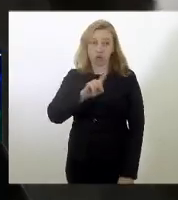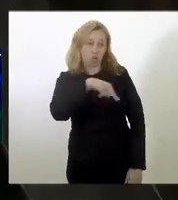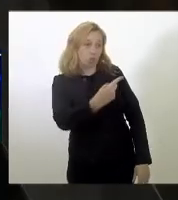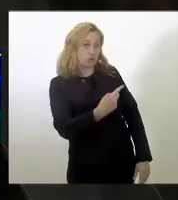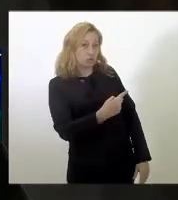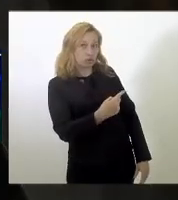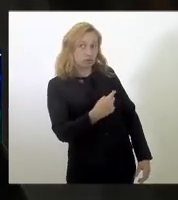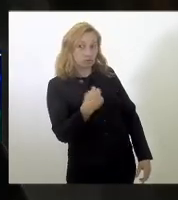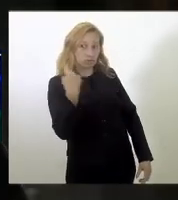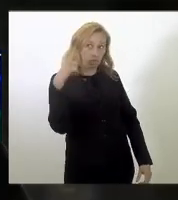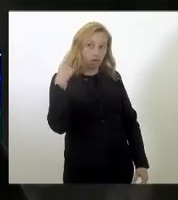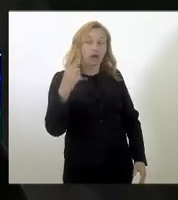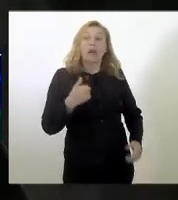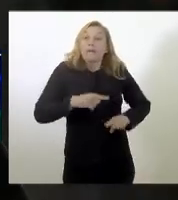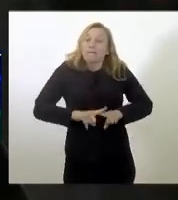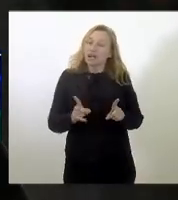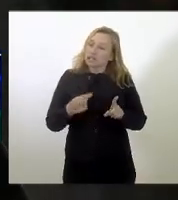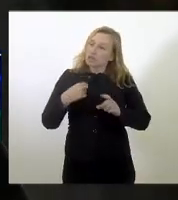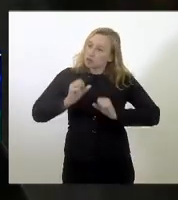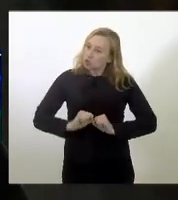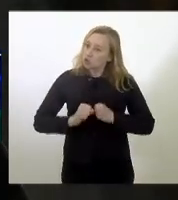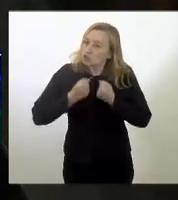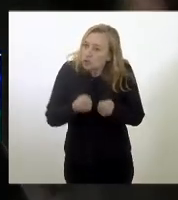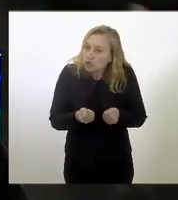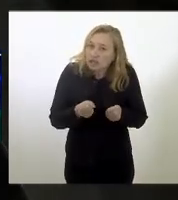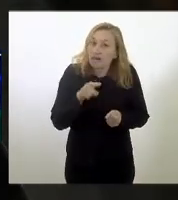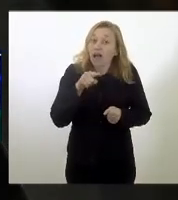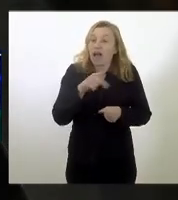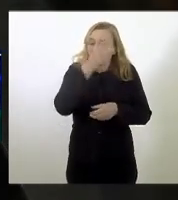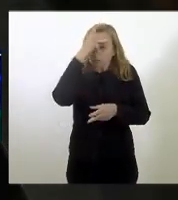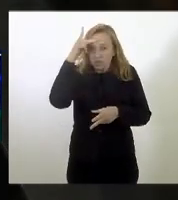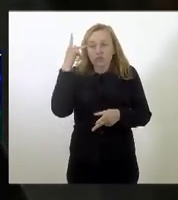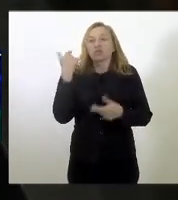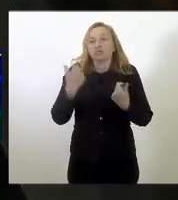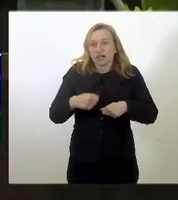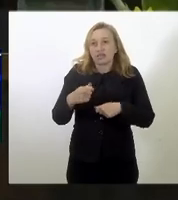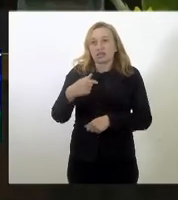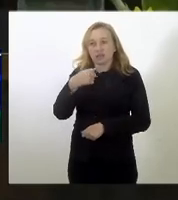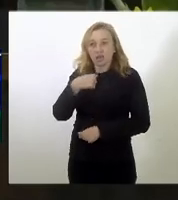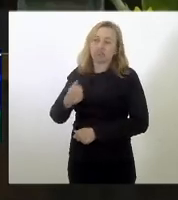meu sangue, tenho dado minha vida, defendendo aqueles que precisam. Muito obrigado, presidente.